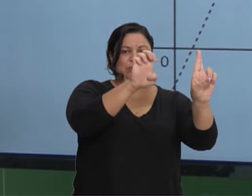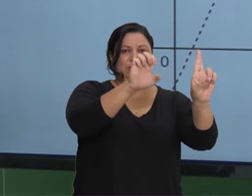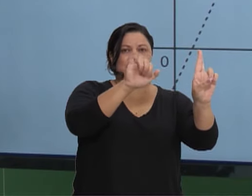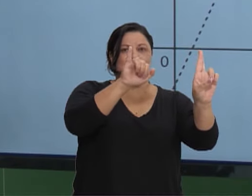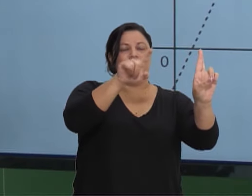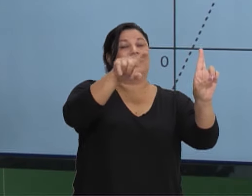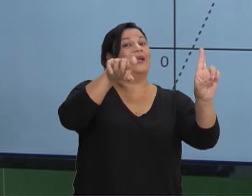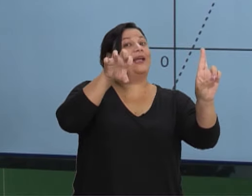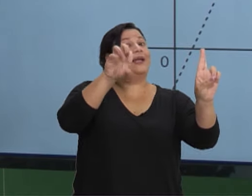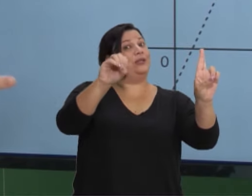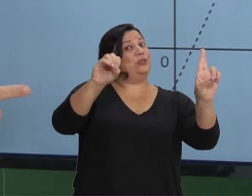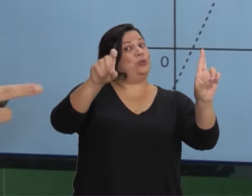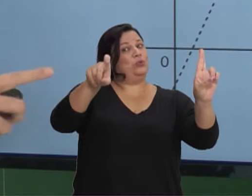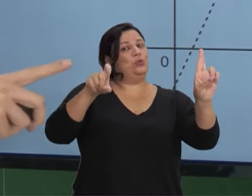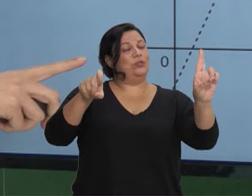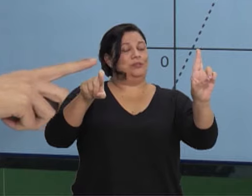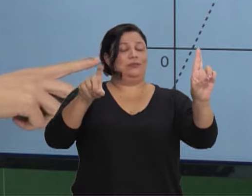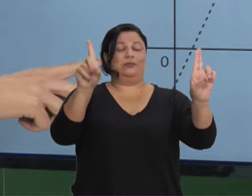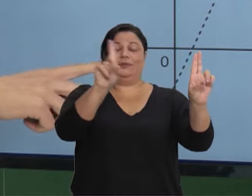vai estar paralela ao eixo X.